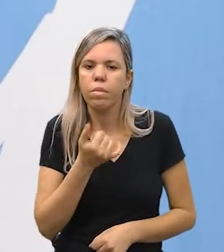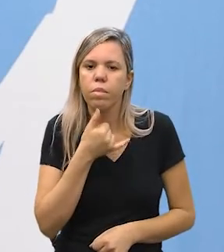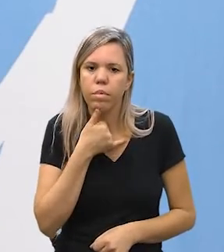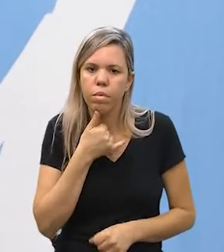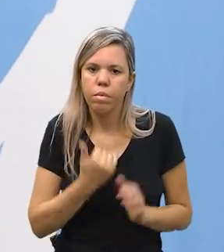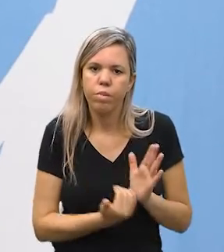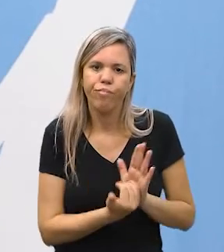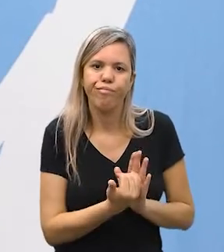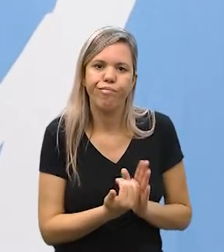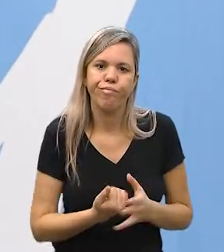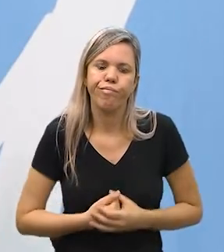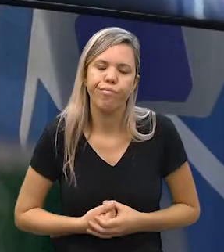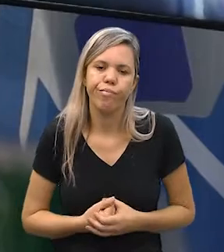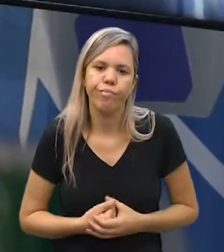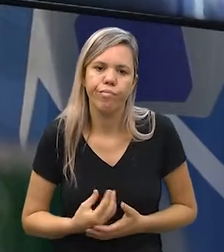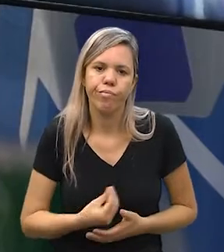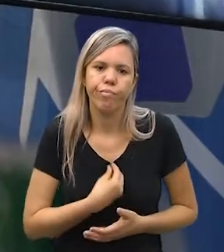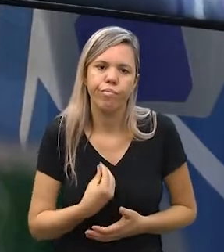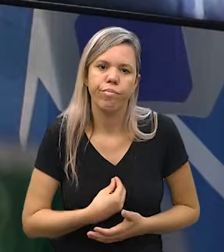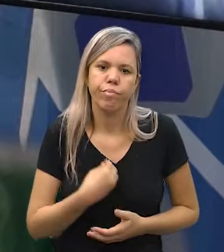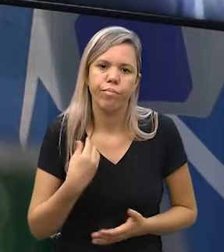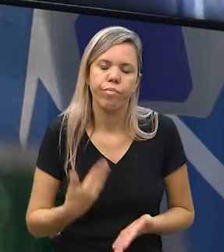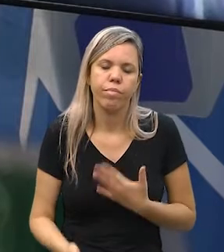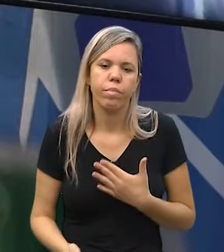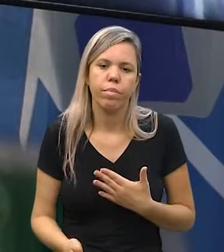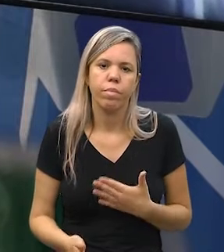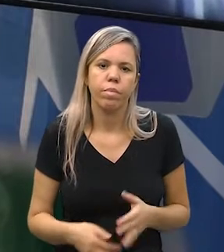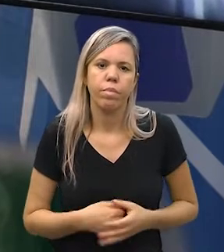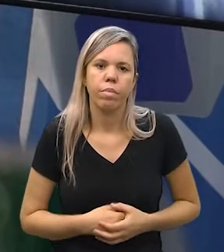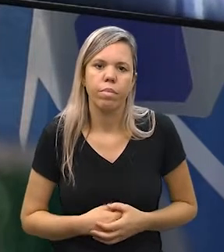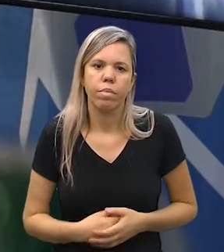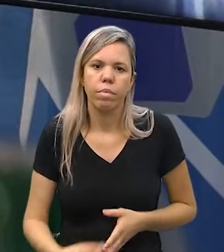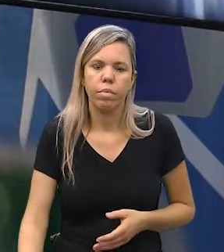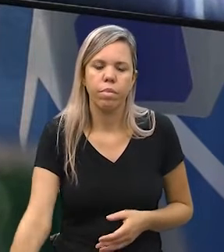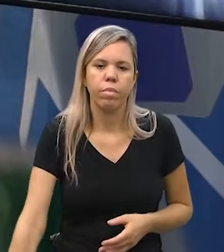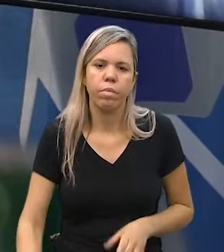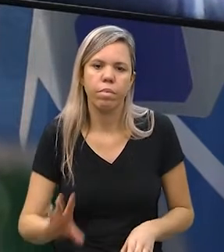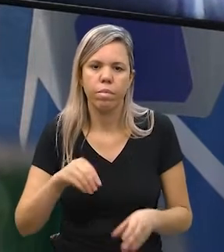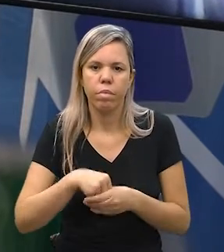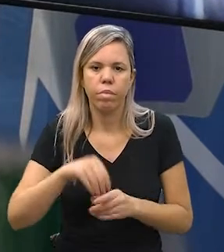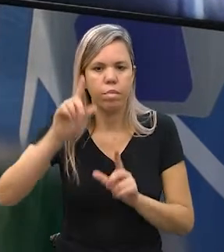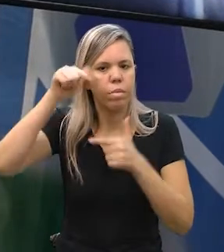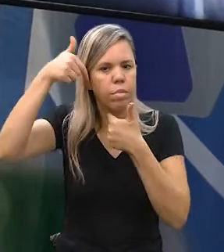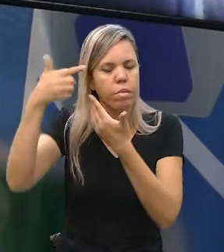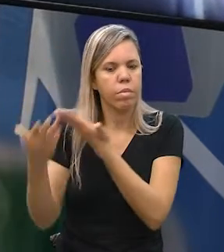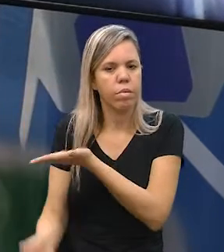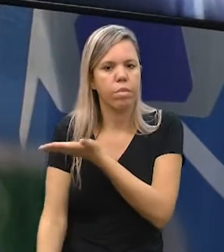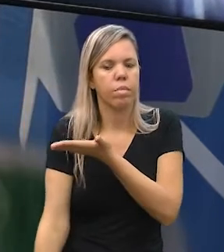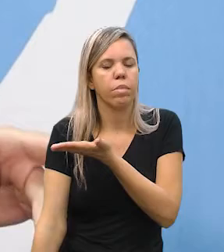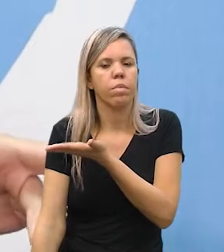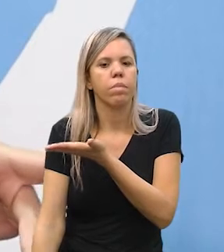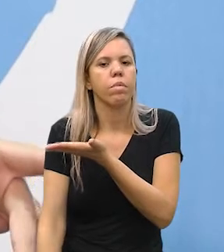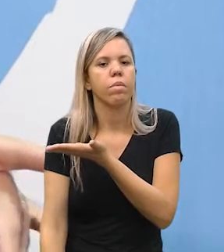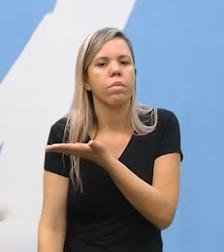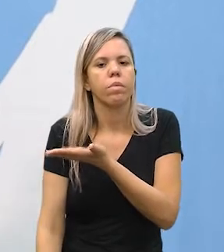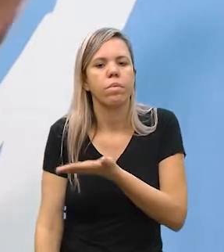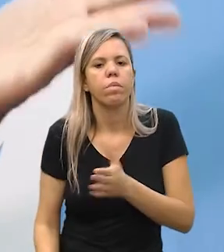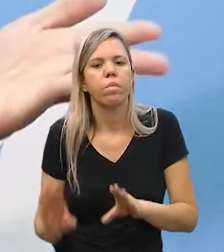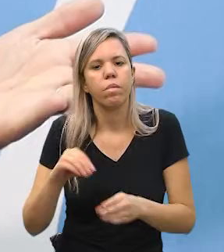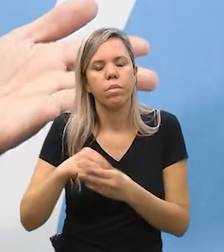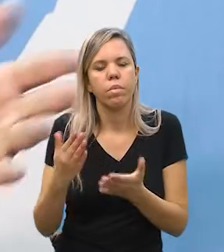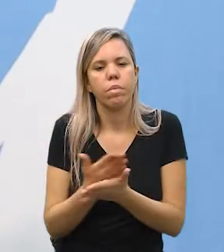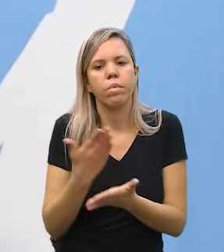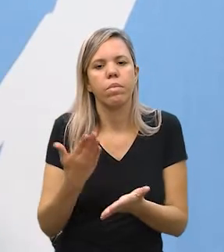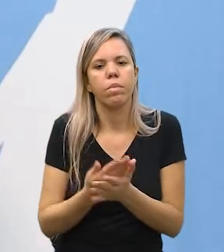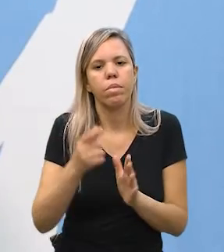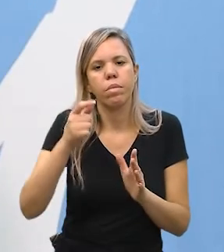vai aumentando, né? São vidas perdidas nisso daí. Dentre os personagens que estão no livro,